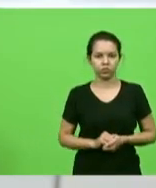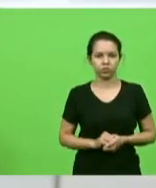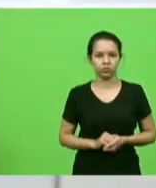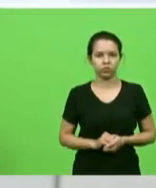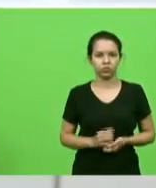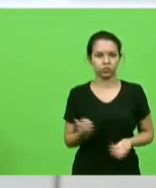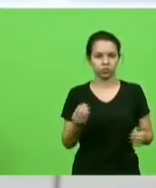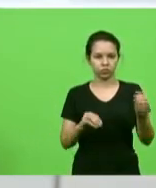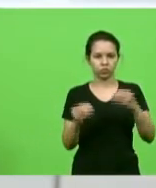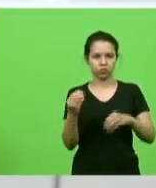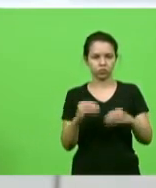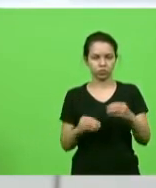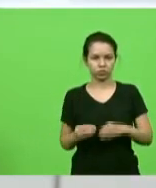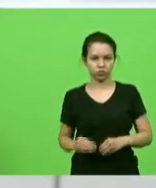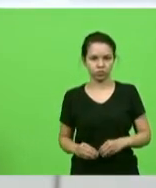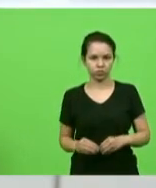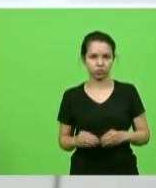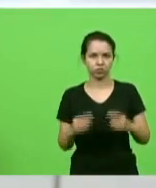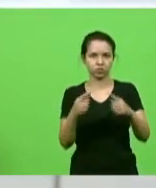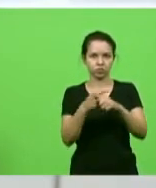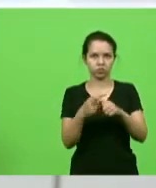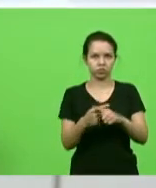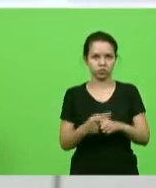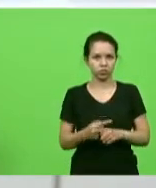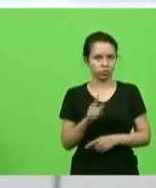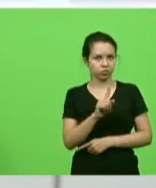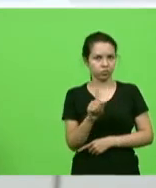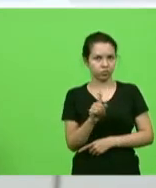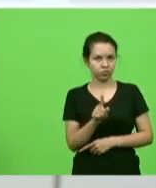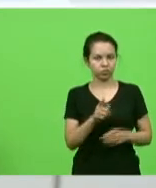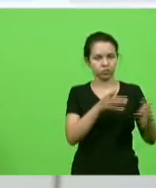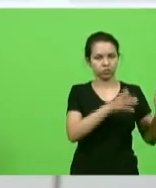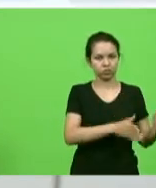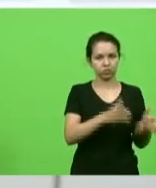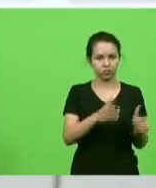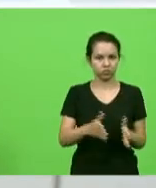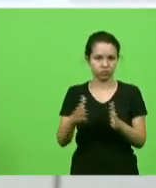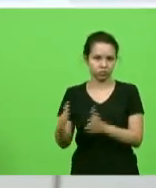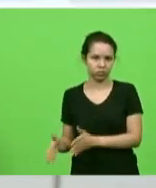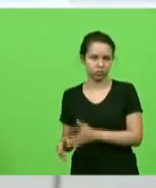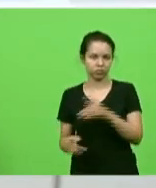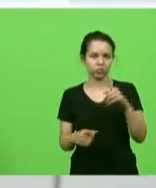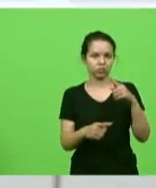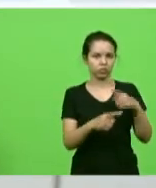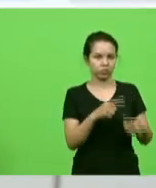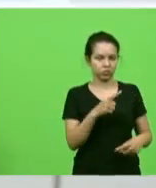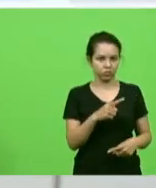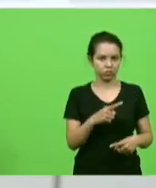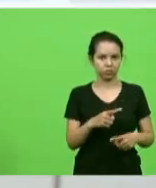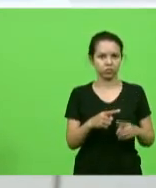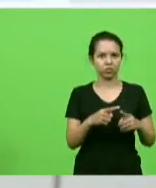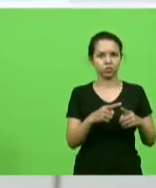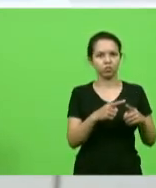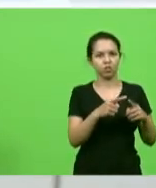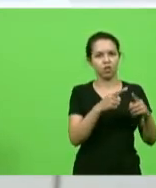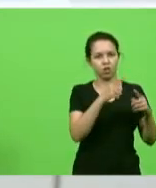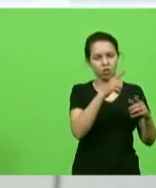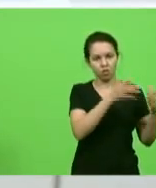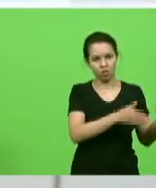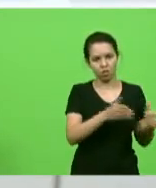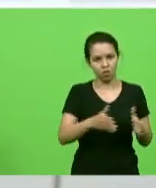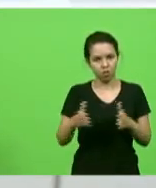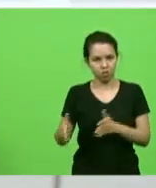depósito de edições arbitrárias mais uma ordem de proibições uma ordem de normas um